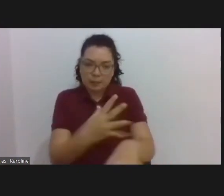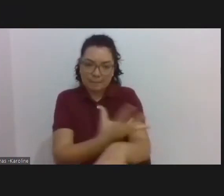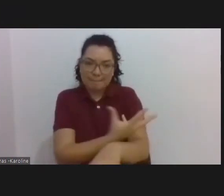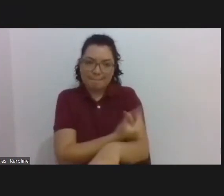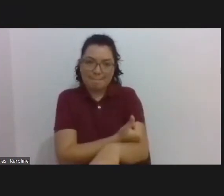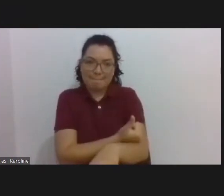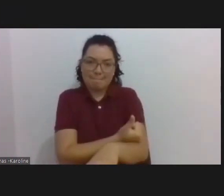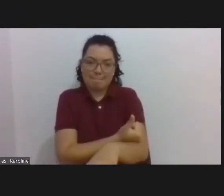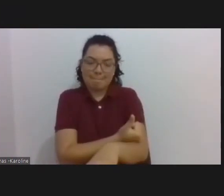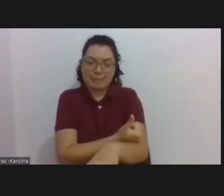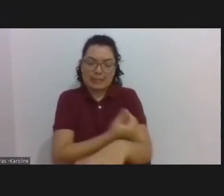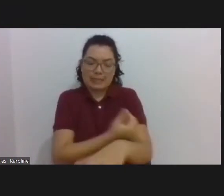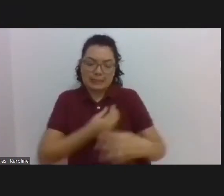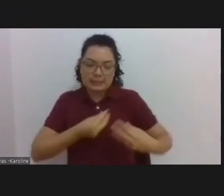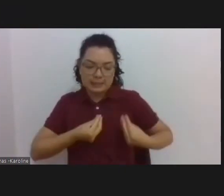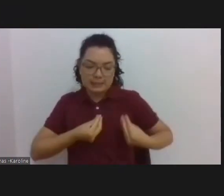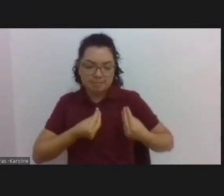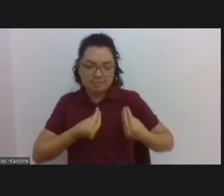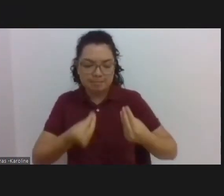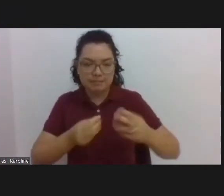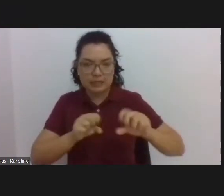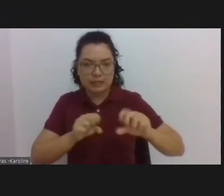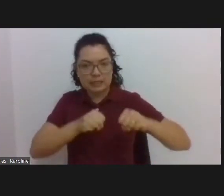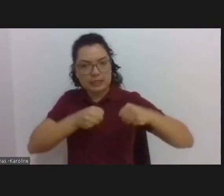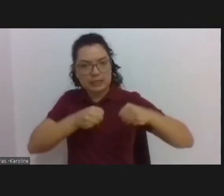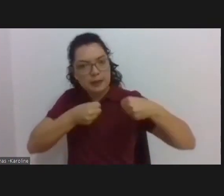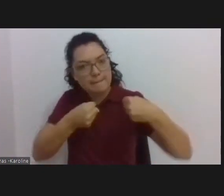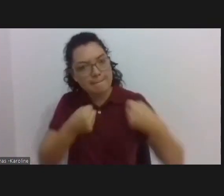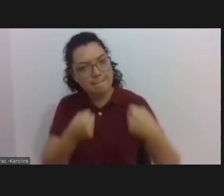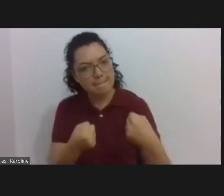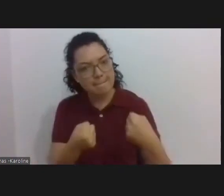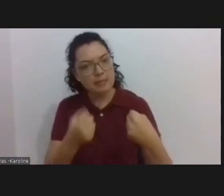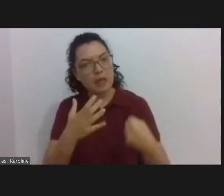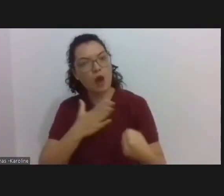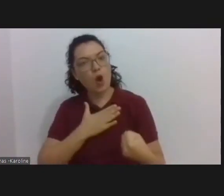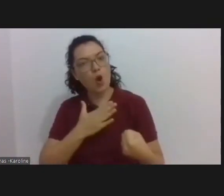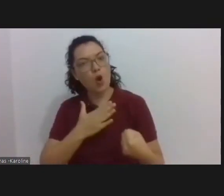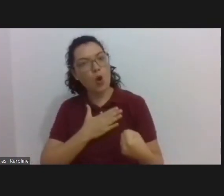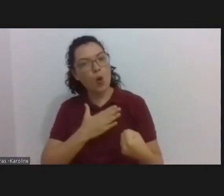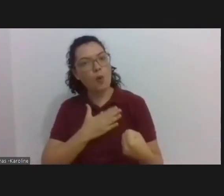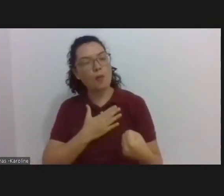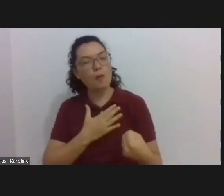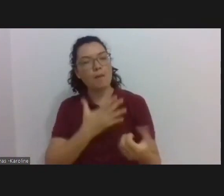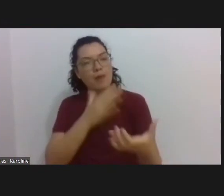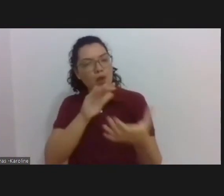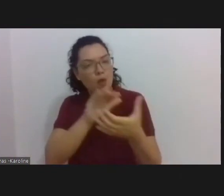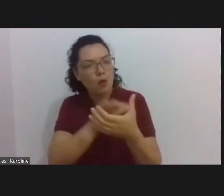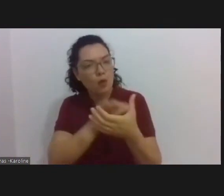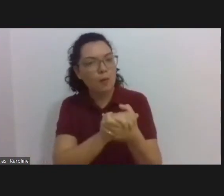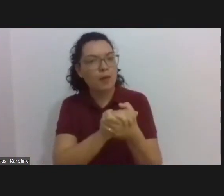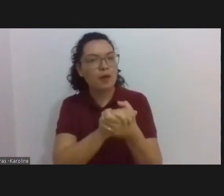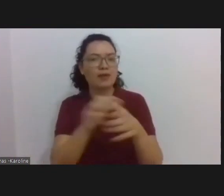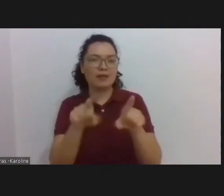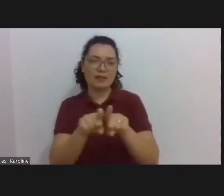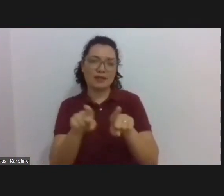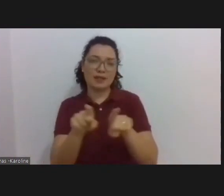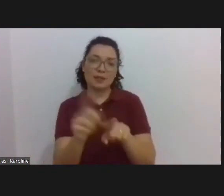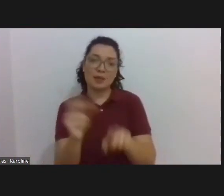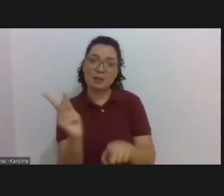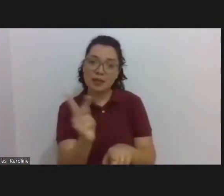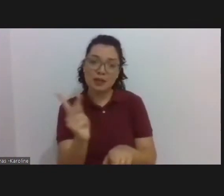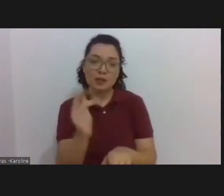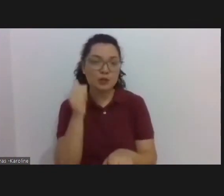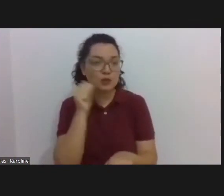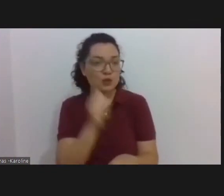nos últimos meses a meu companheiro, Jair Domingos Gonçalves, às minhas duas filhas, Anara e Raira,